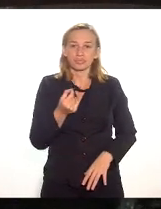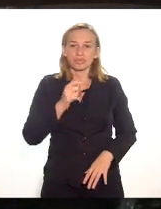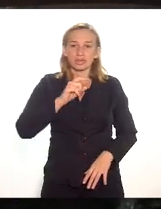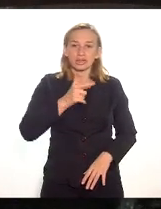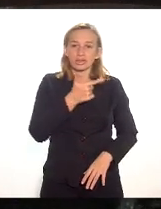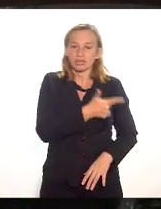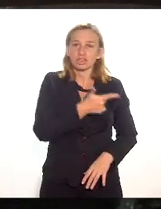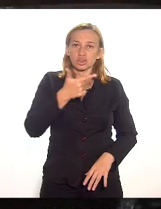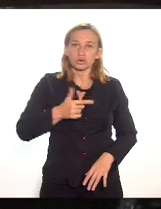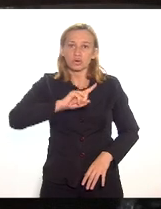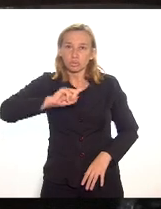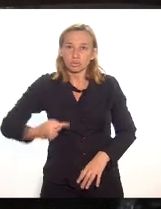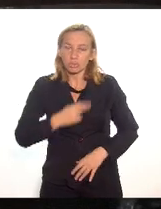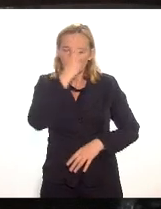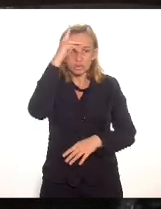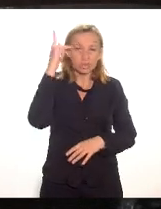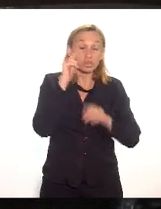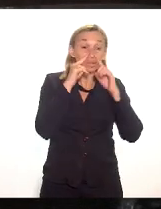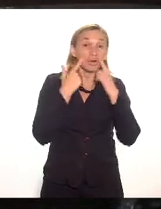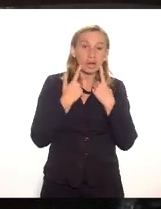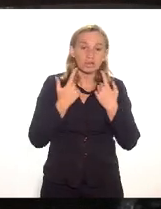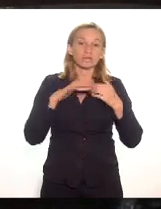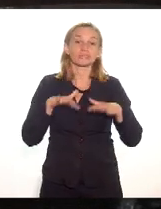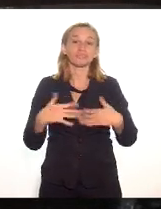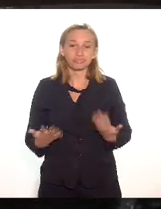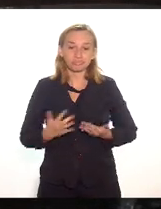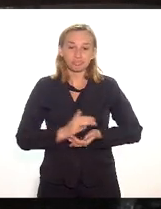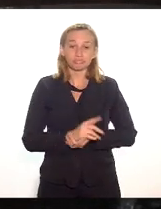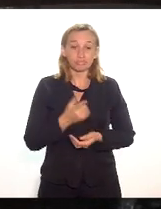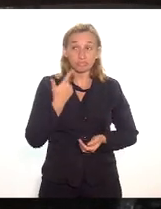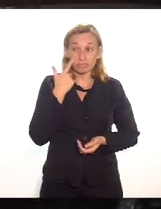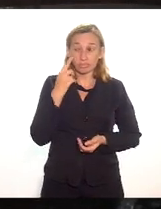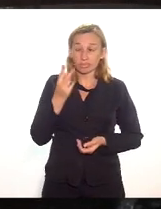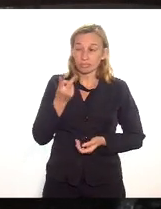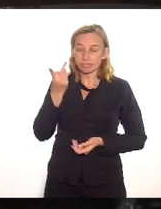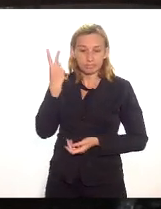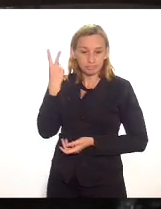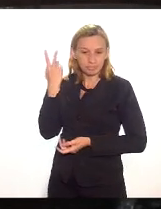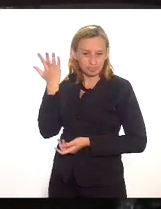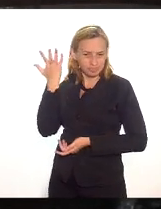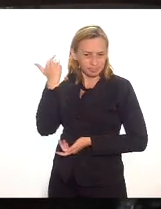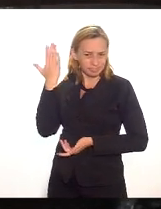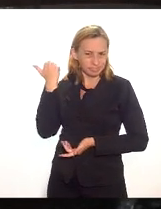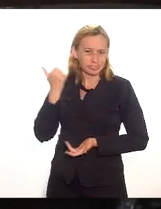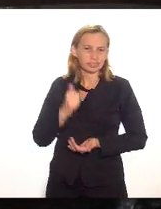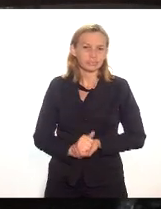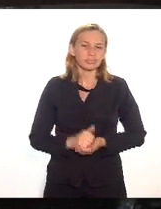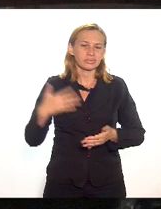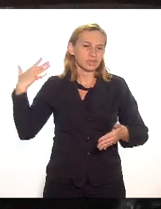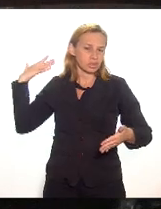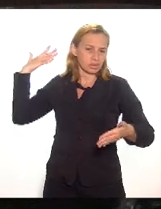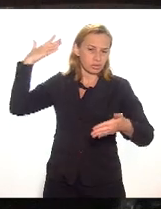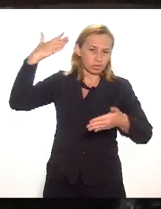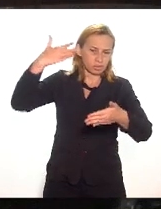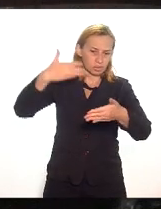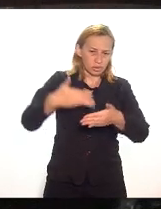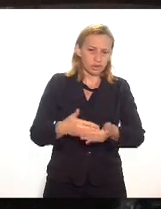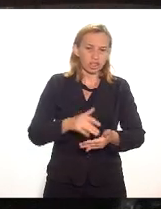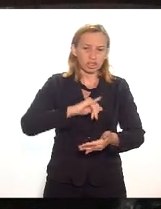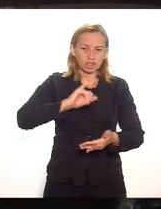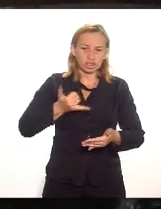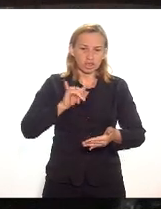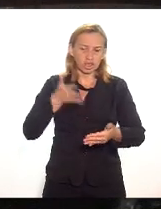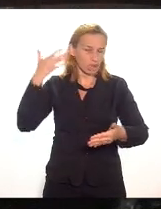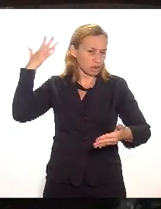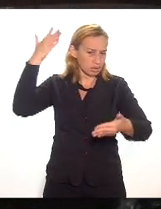pessoas chorando. Ou seja, quando olhamos para trás, né, até janeiro eram 200